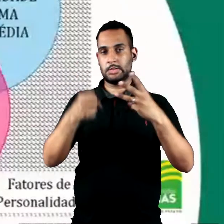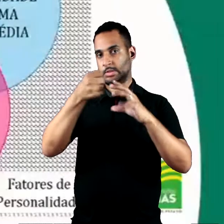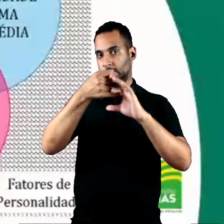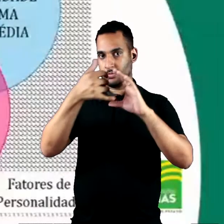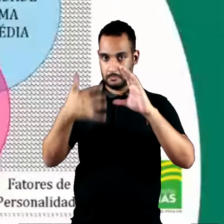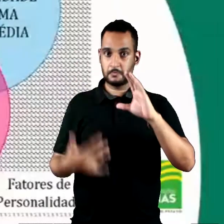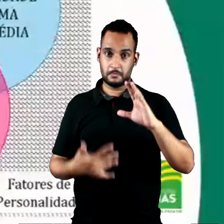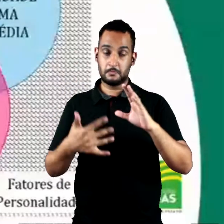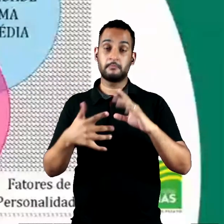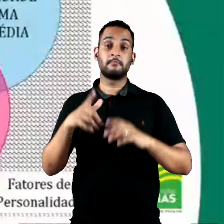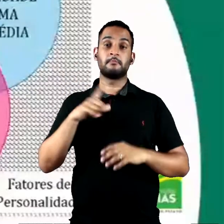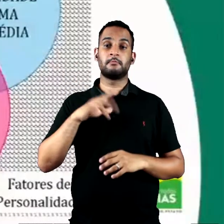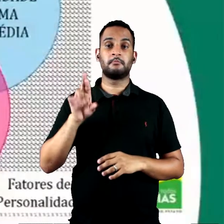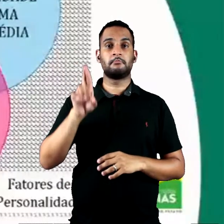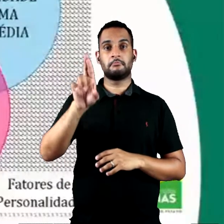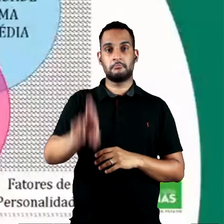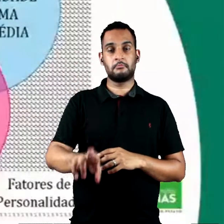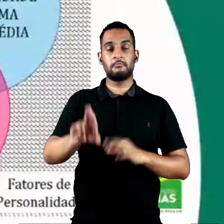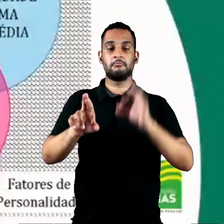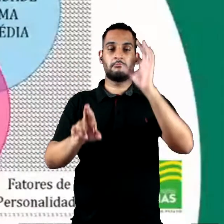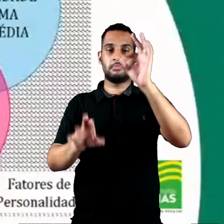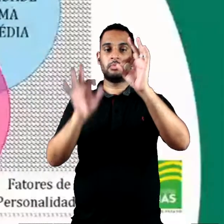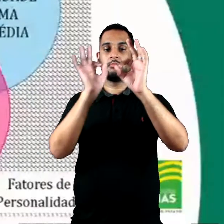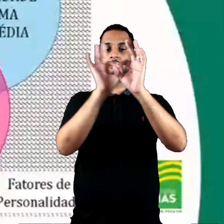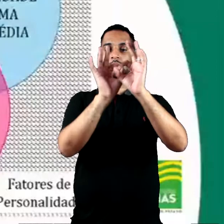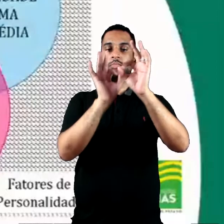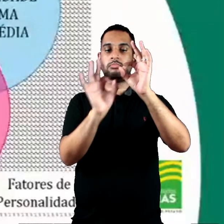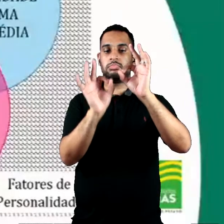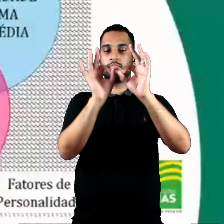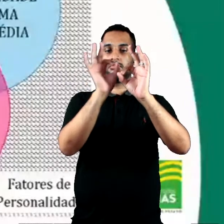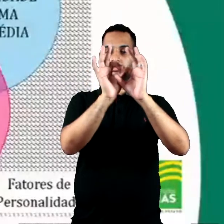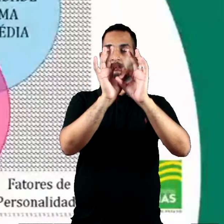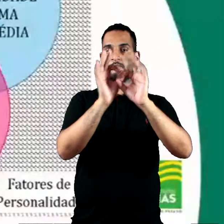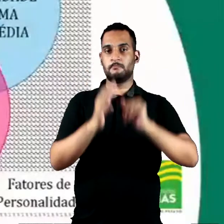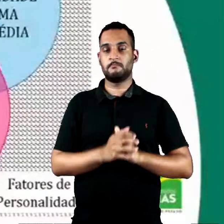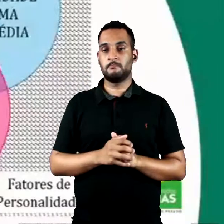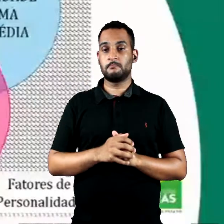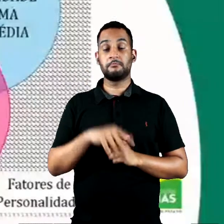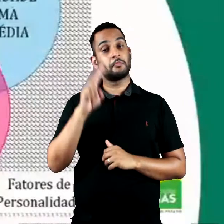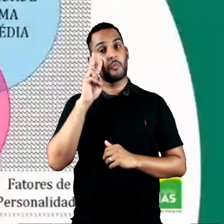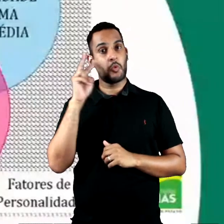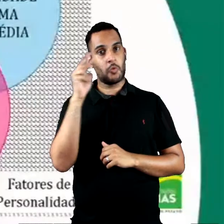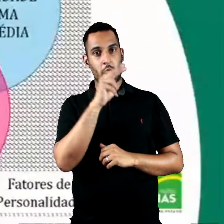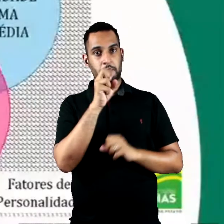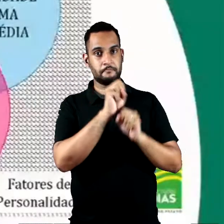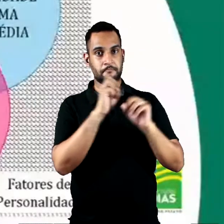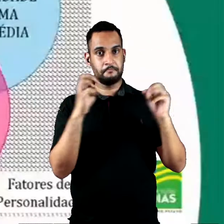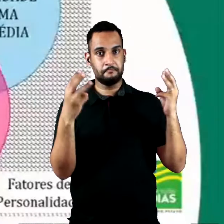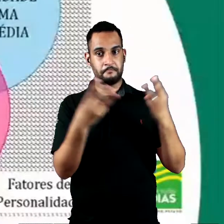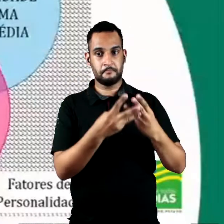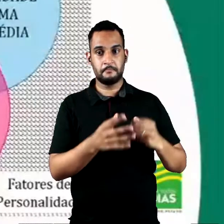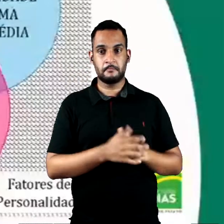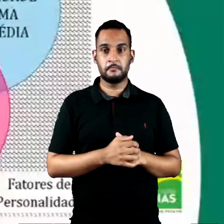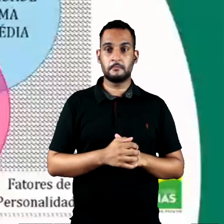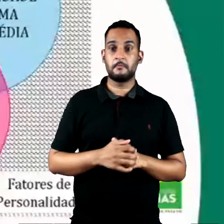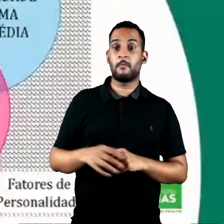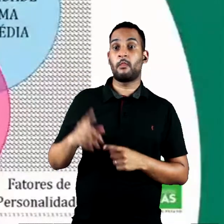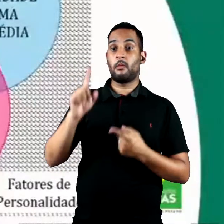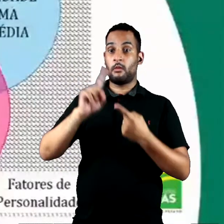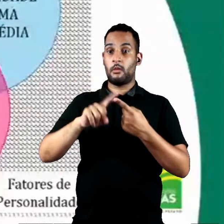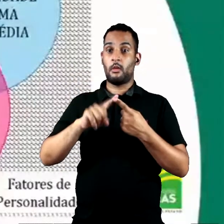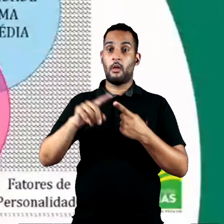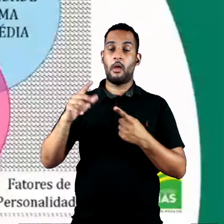humanos representados por 3 anéis. Observe no slide: habilidade acima da